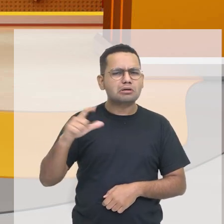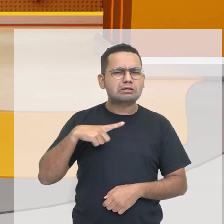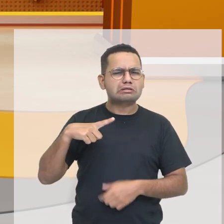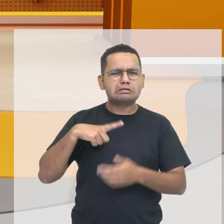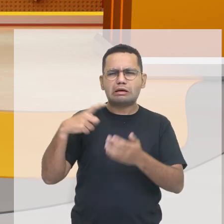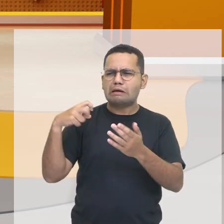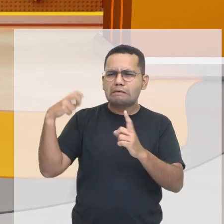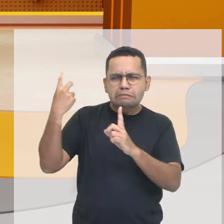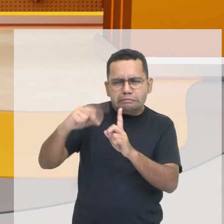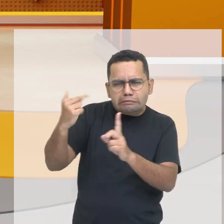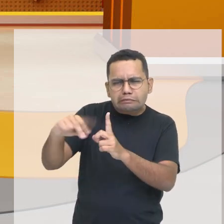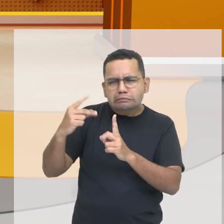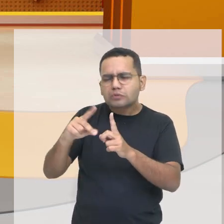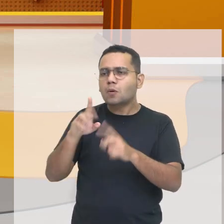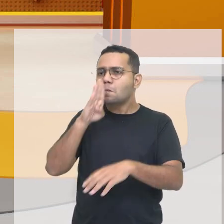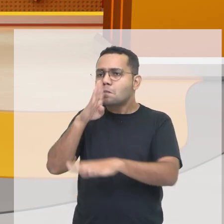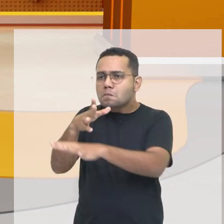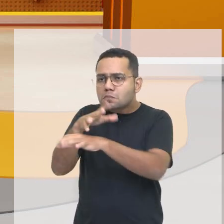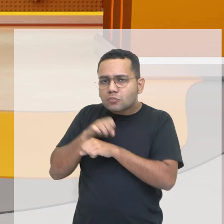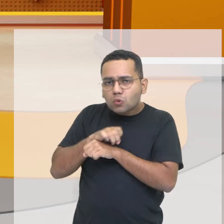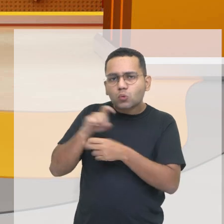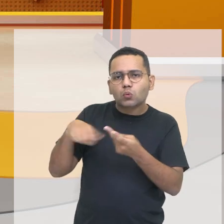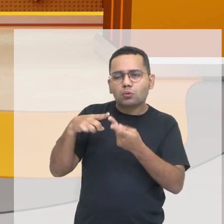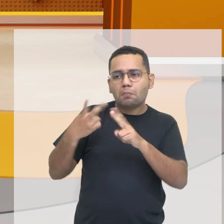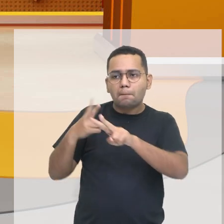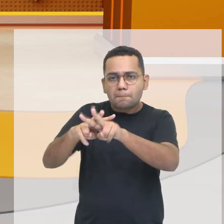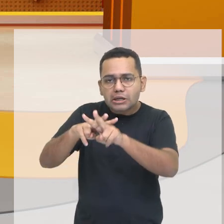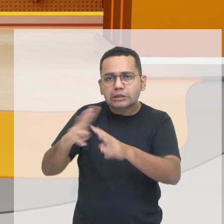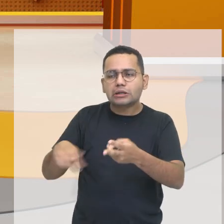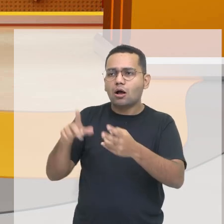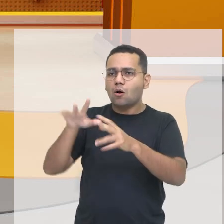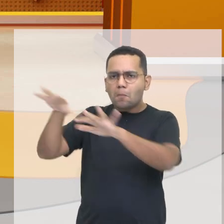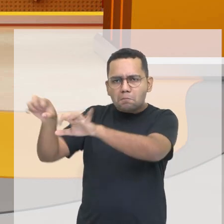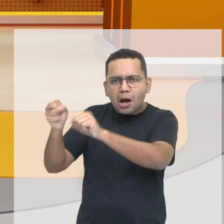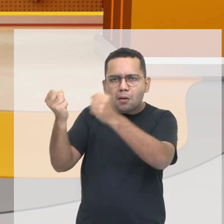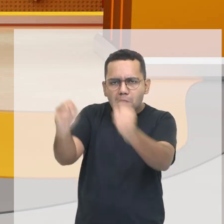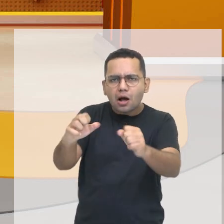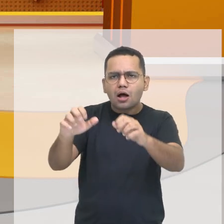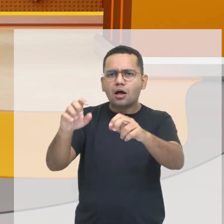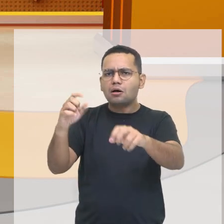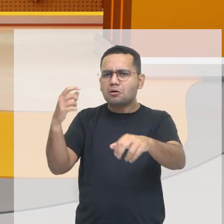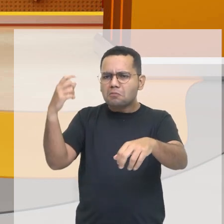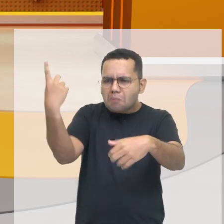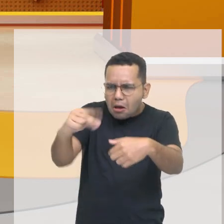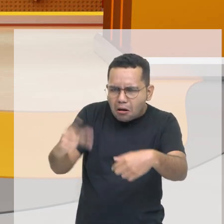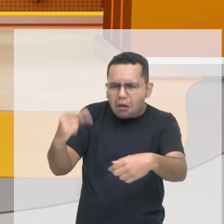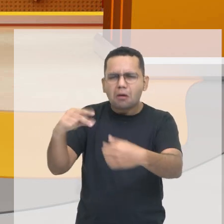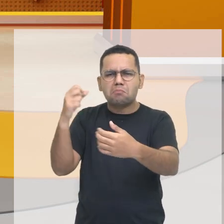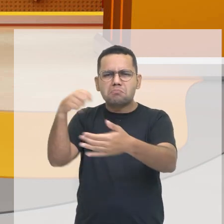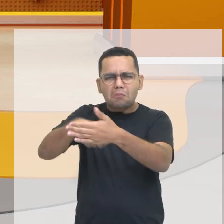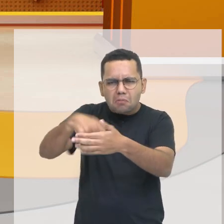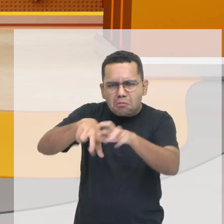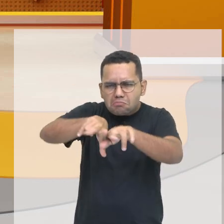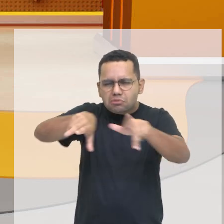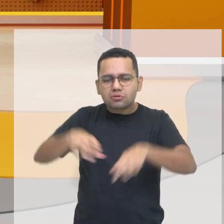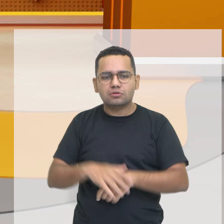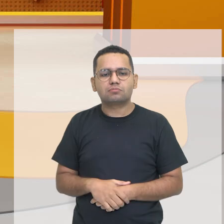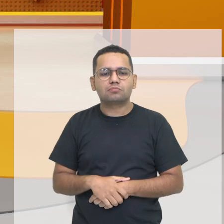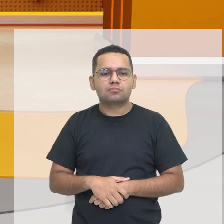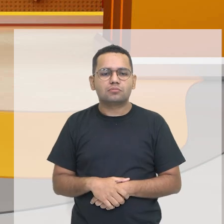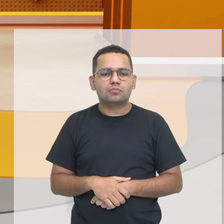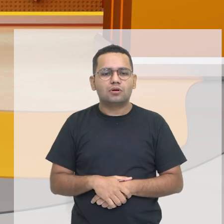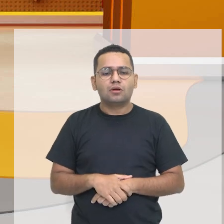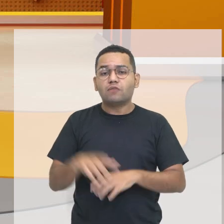tortura, a censura, as prisões, a violência, certo? Vai permitir a volta de